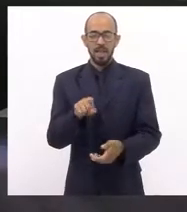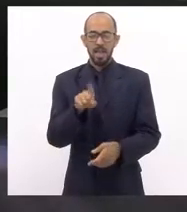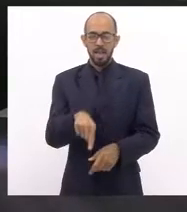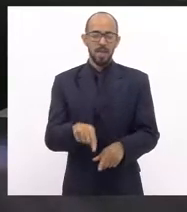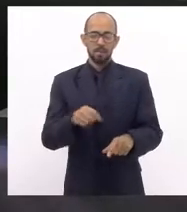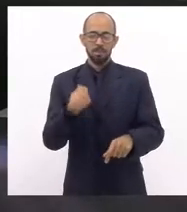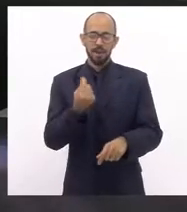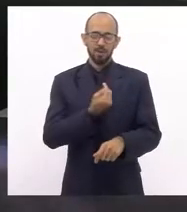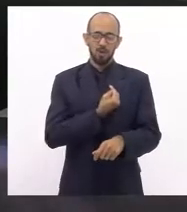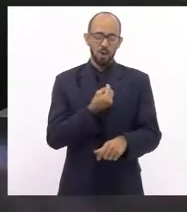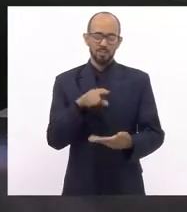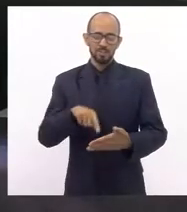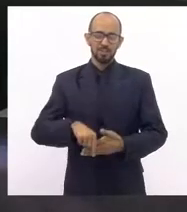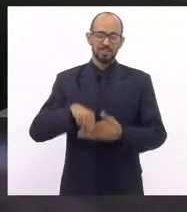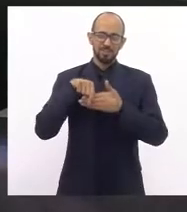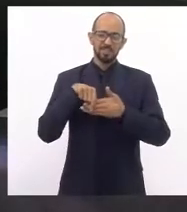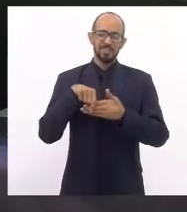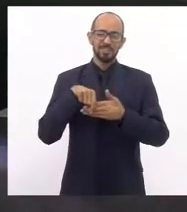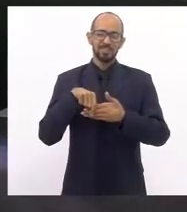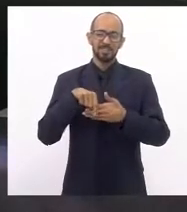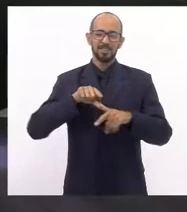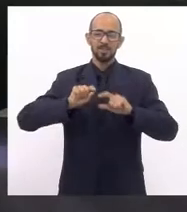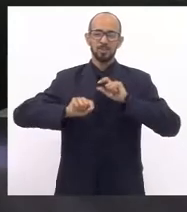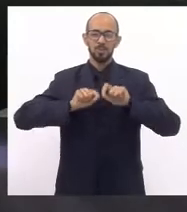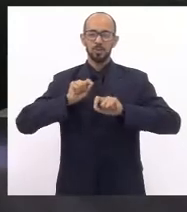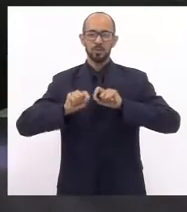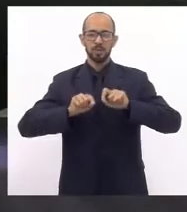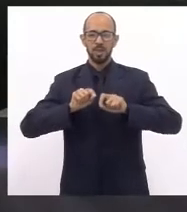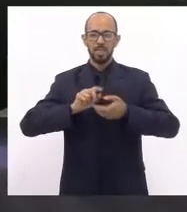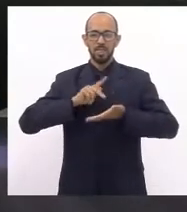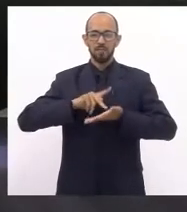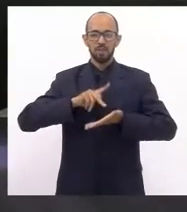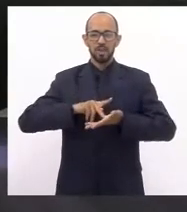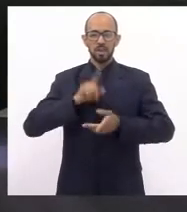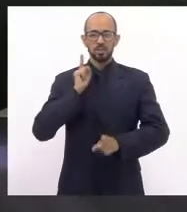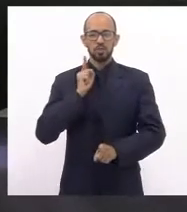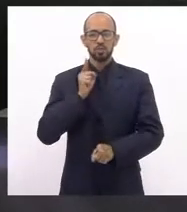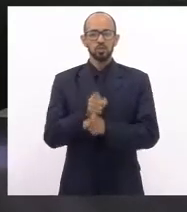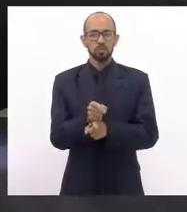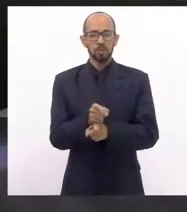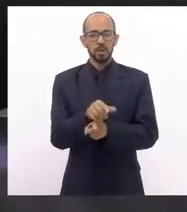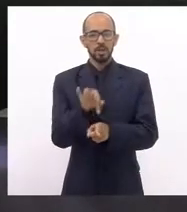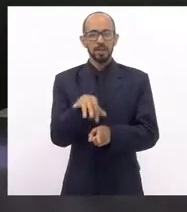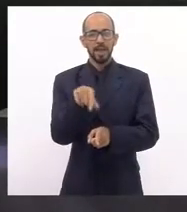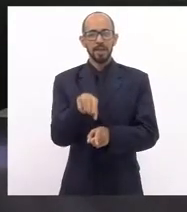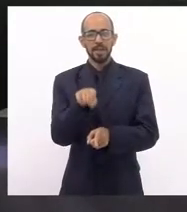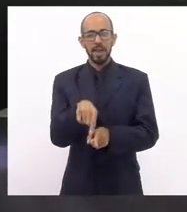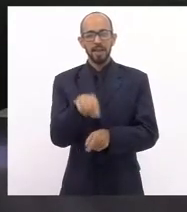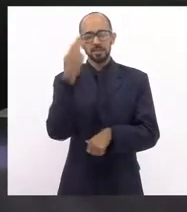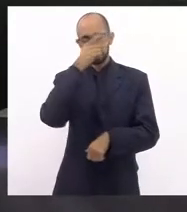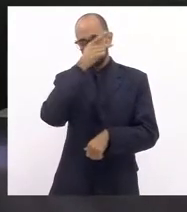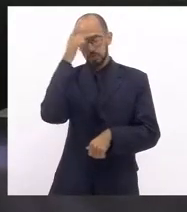da liderança, né, na verdade, descobrir quem são esses notórios.